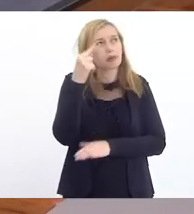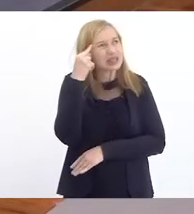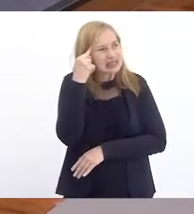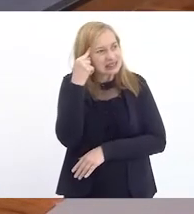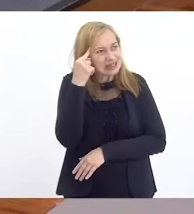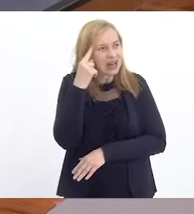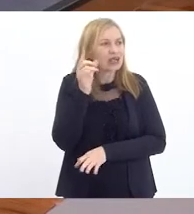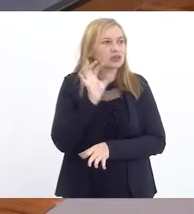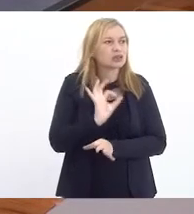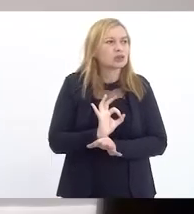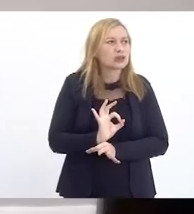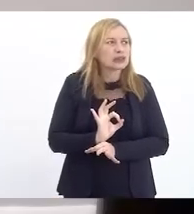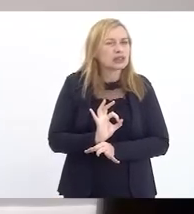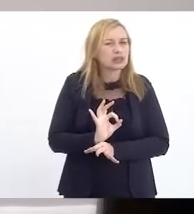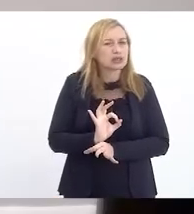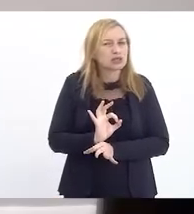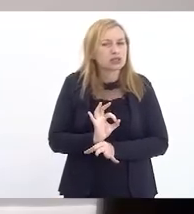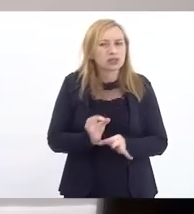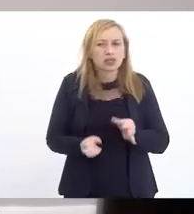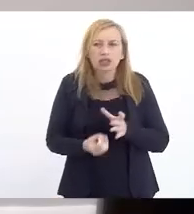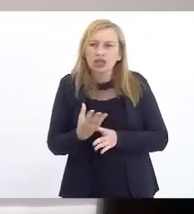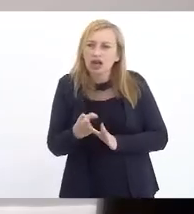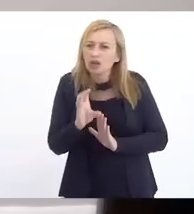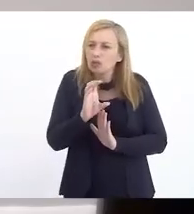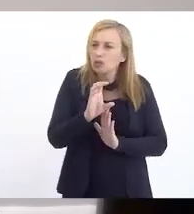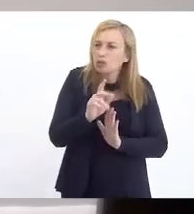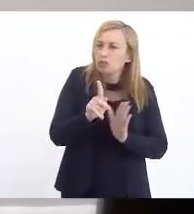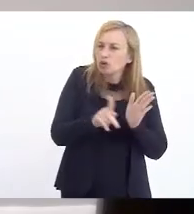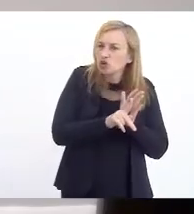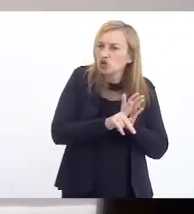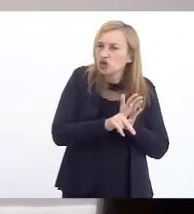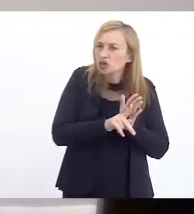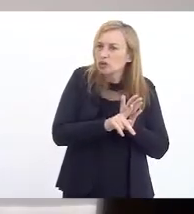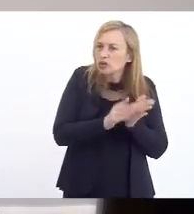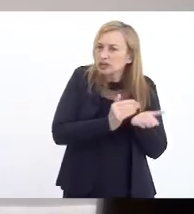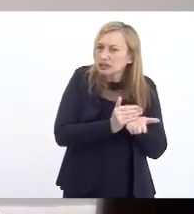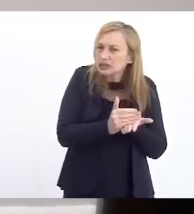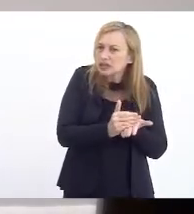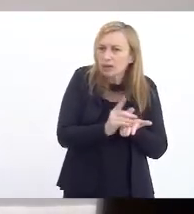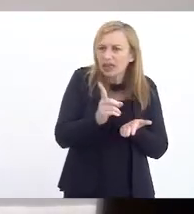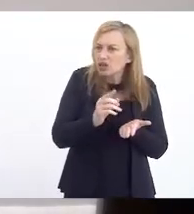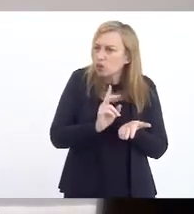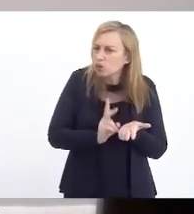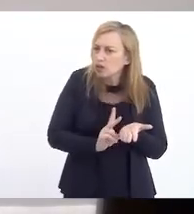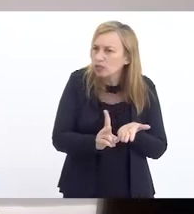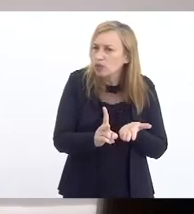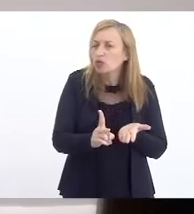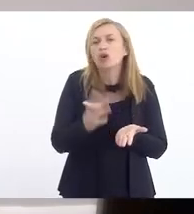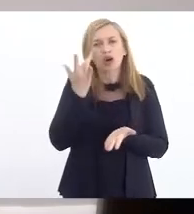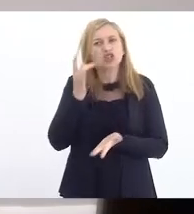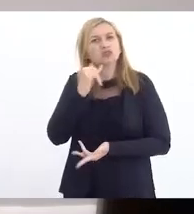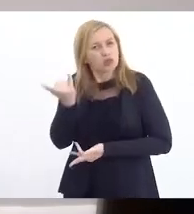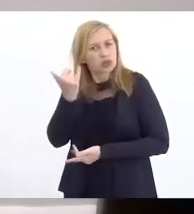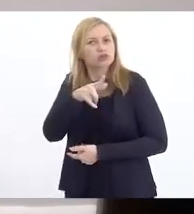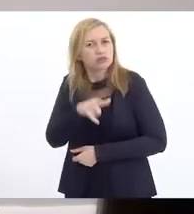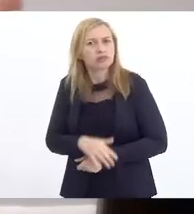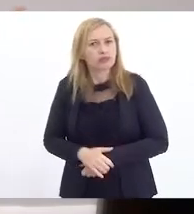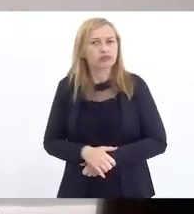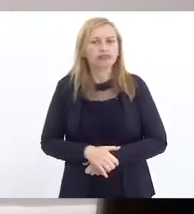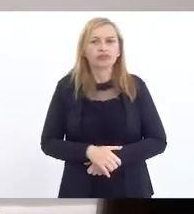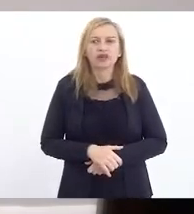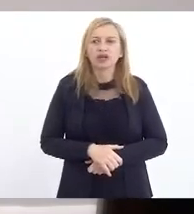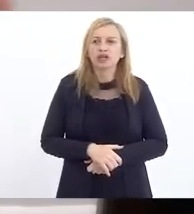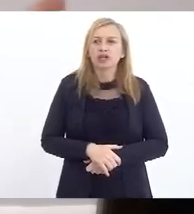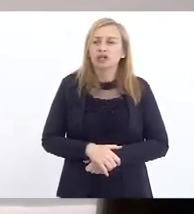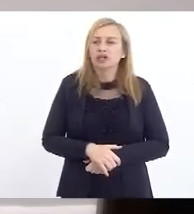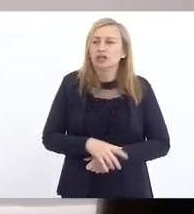pensado, fizeram um projeto piloto, etc., mas não caminhou, mas eu acho importantíssimo. Sem barreira